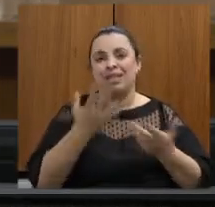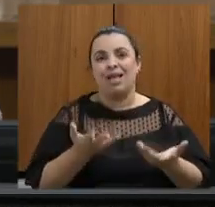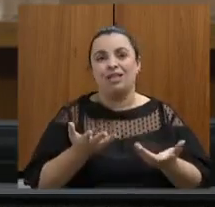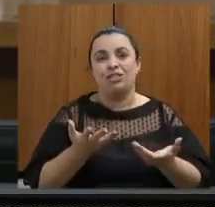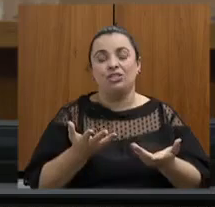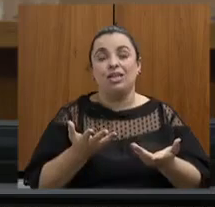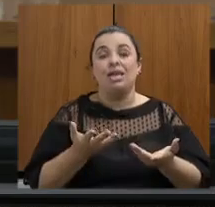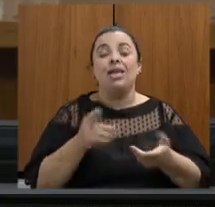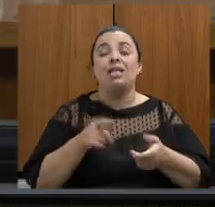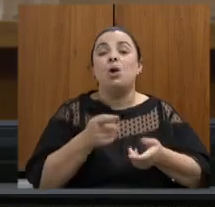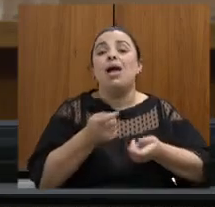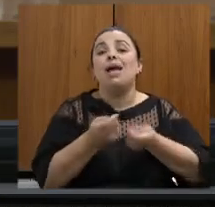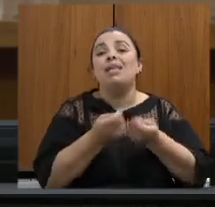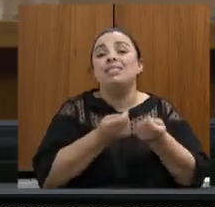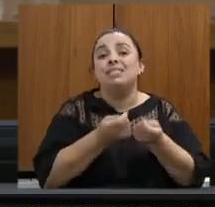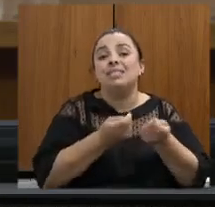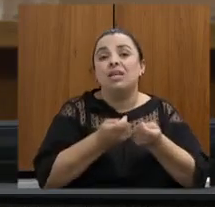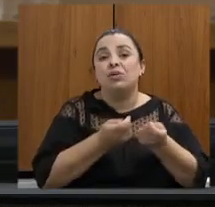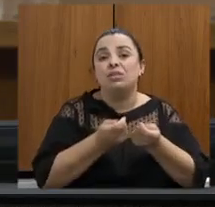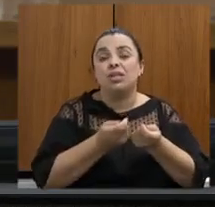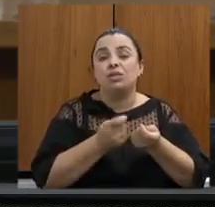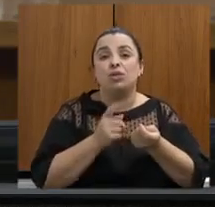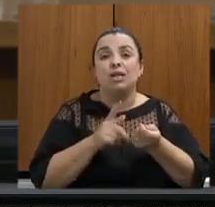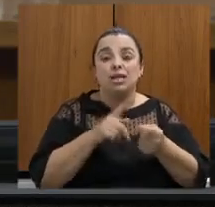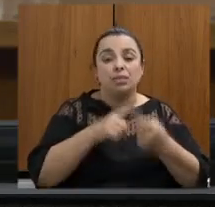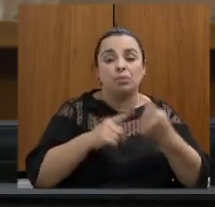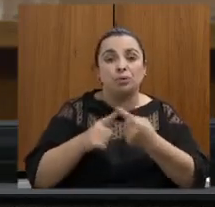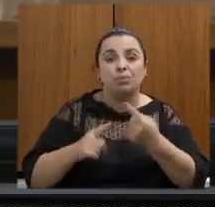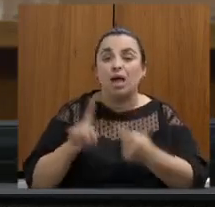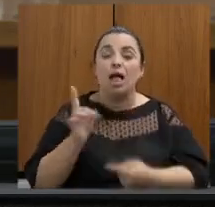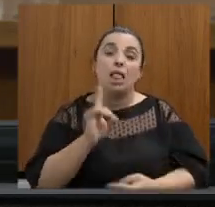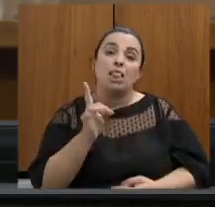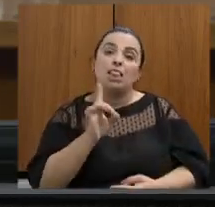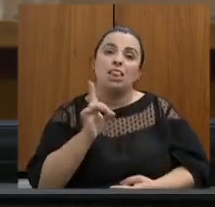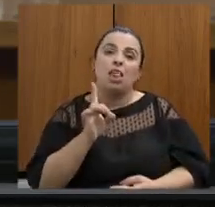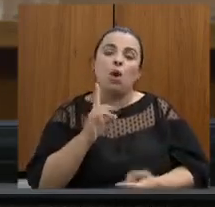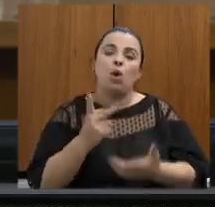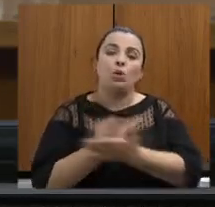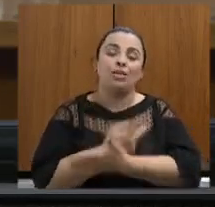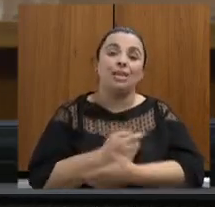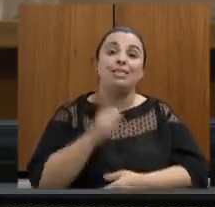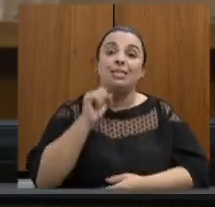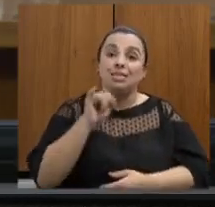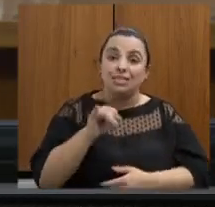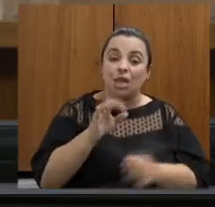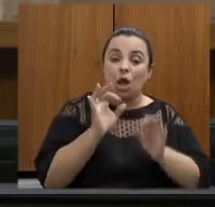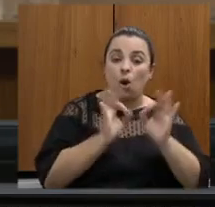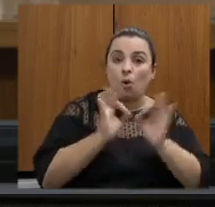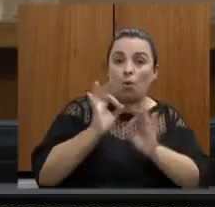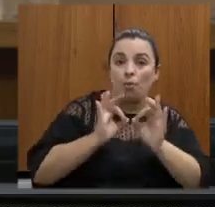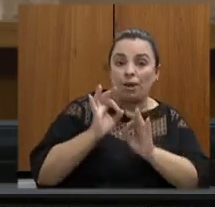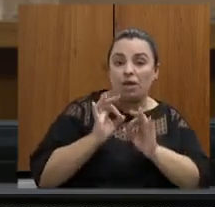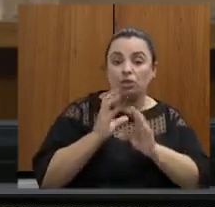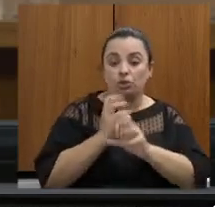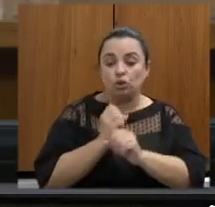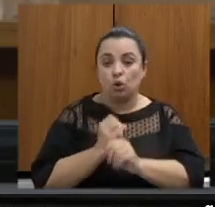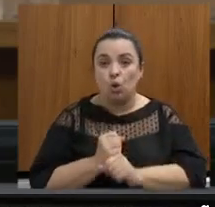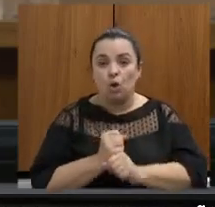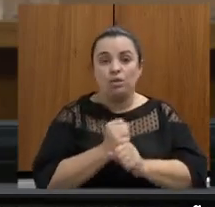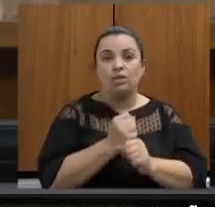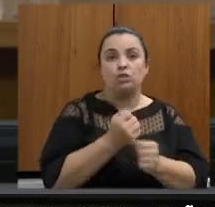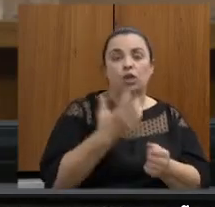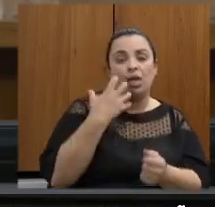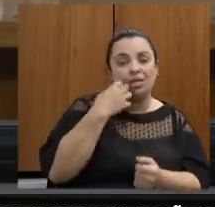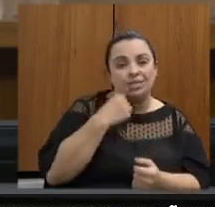de que essas vedações não se apliquem desde que o plano fecha a conta e essa plano tem mais uma vez é um plano que